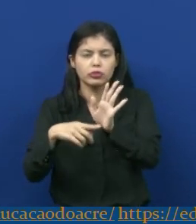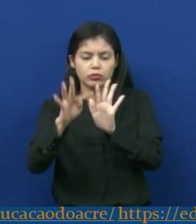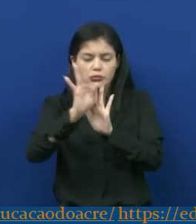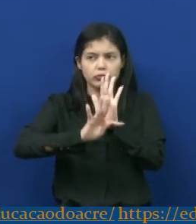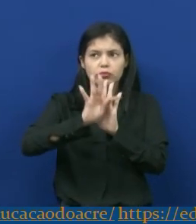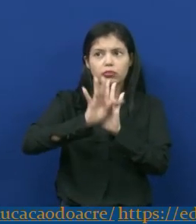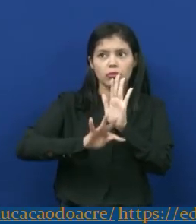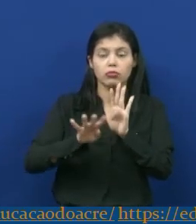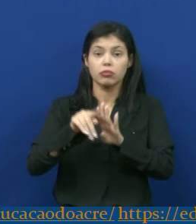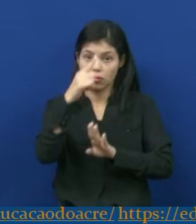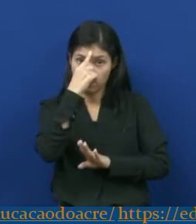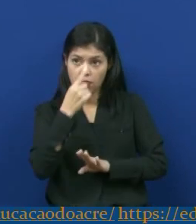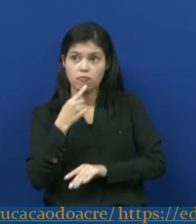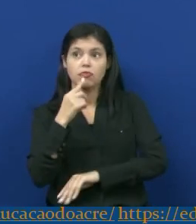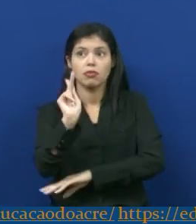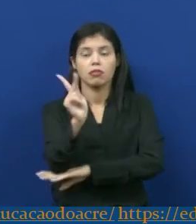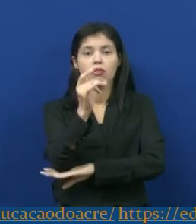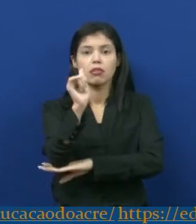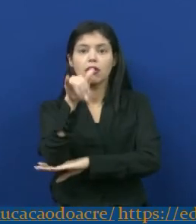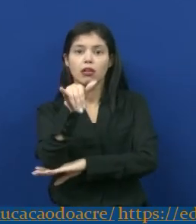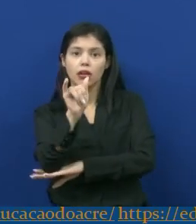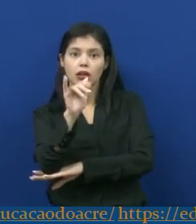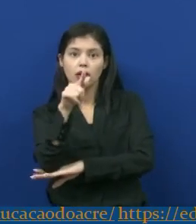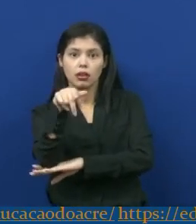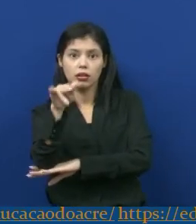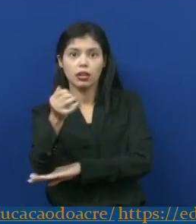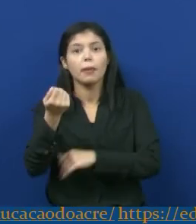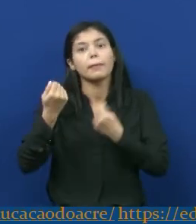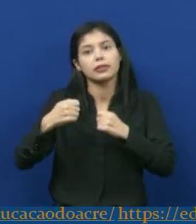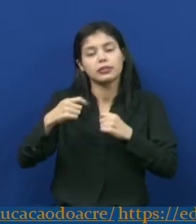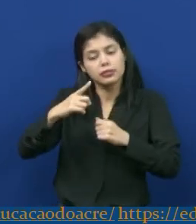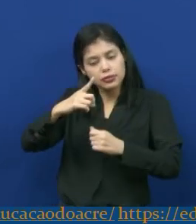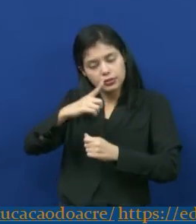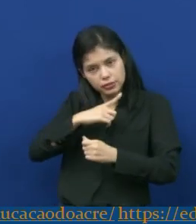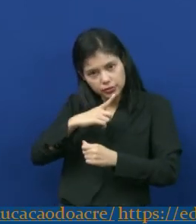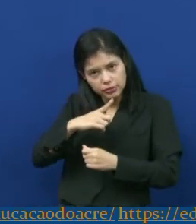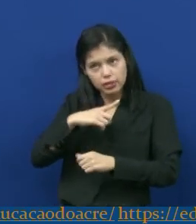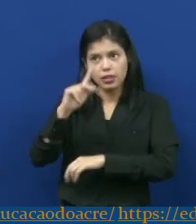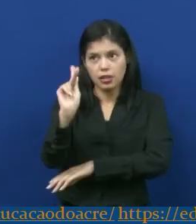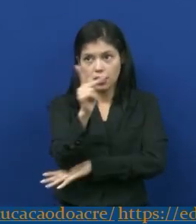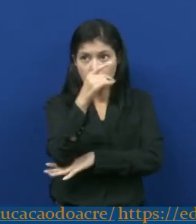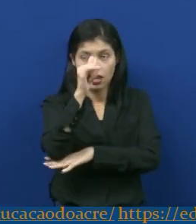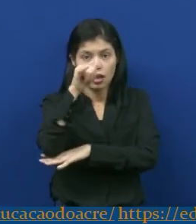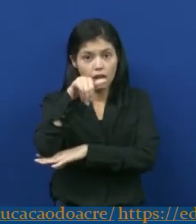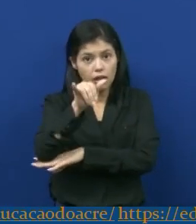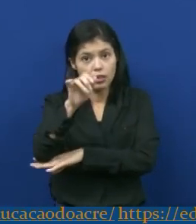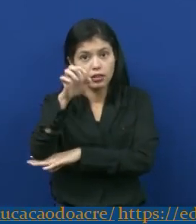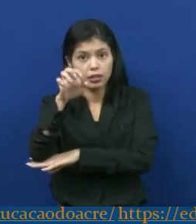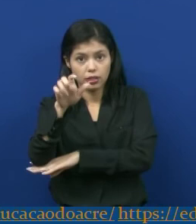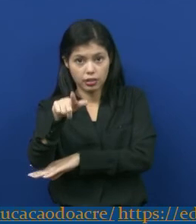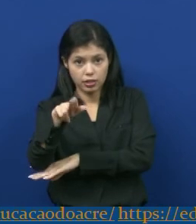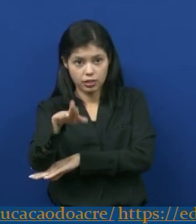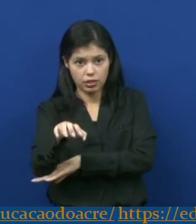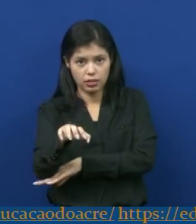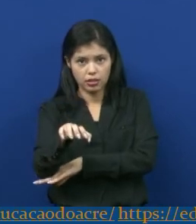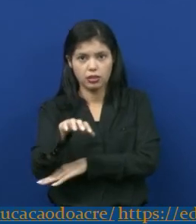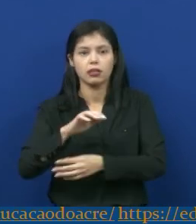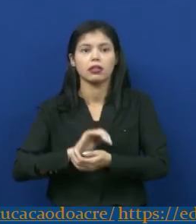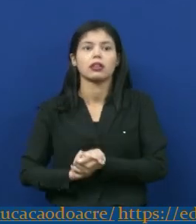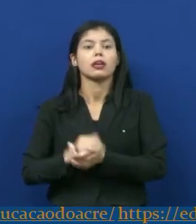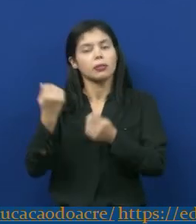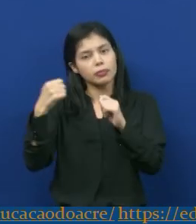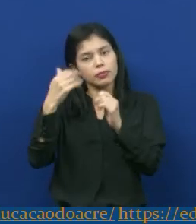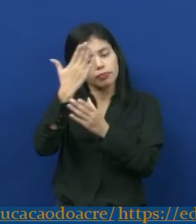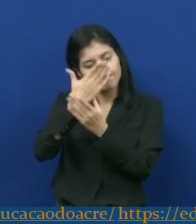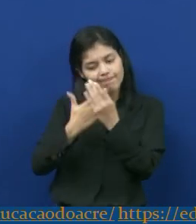en la imagen representa una necesidad directa a la acción de lavarse las manos. Por isso que eu utilizei, hay que